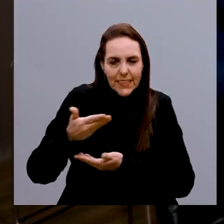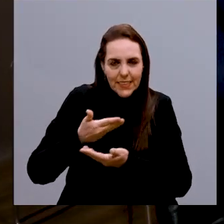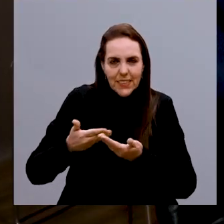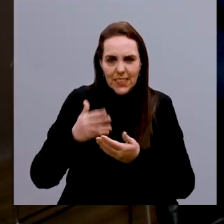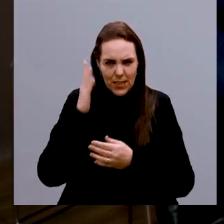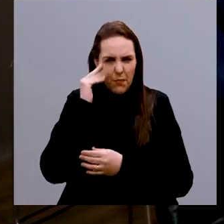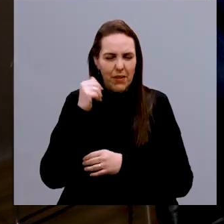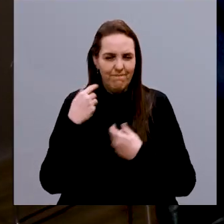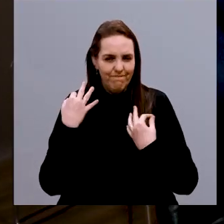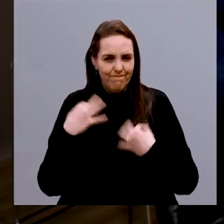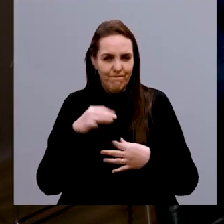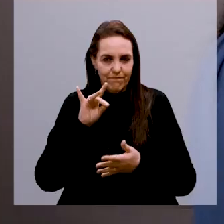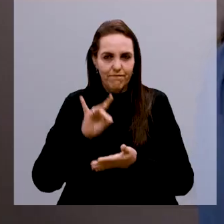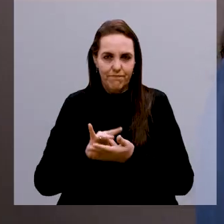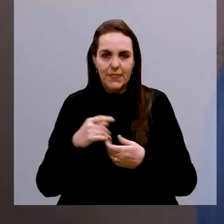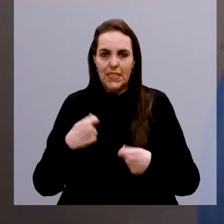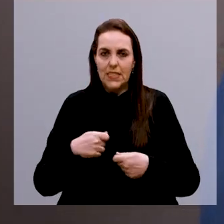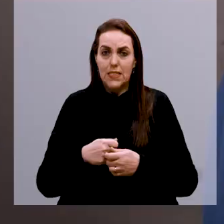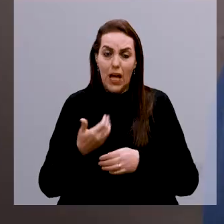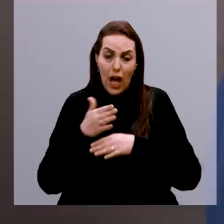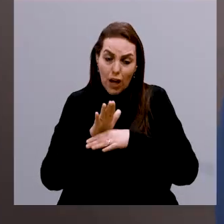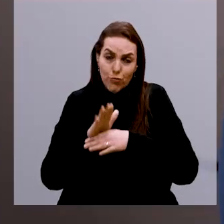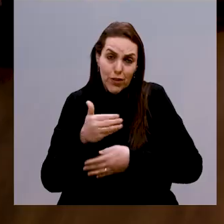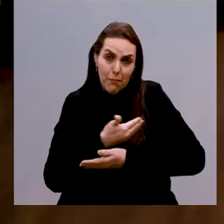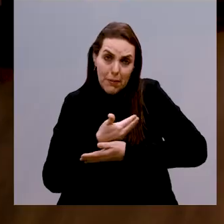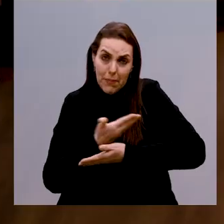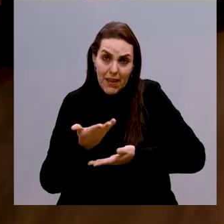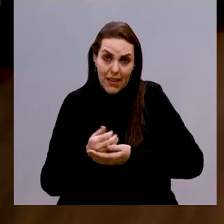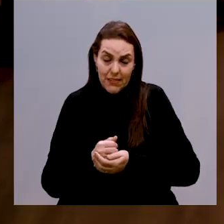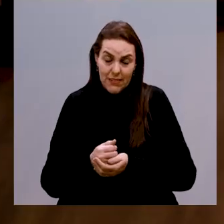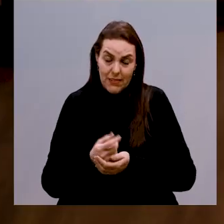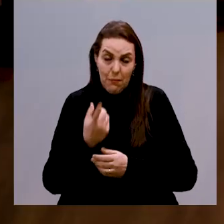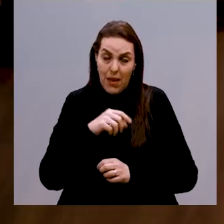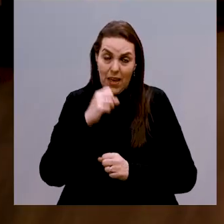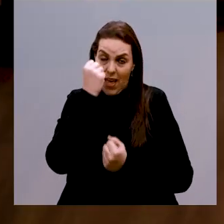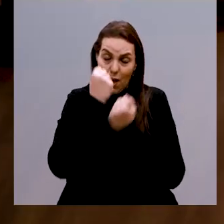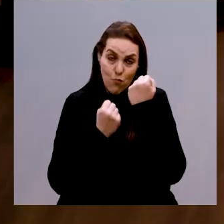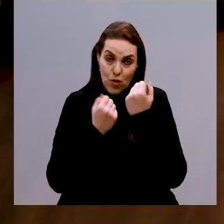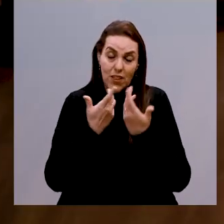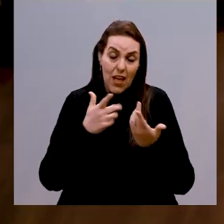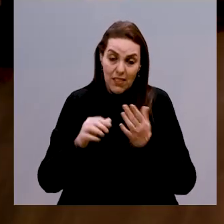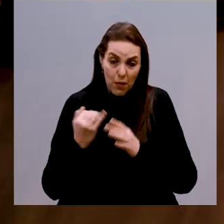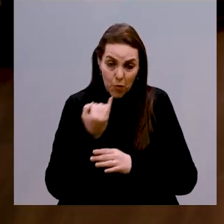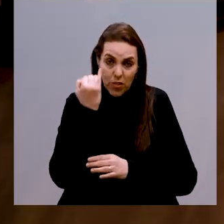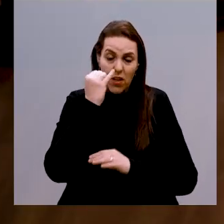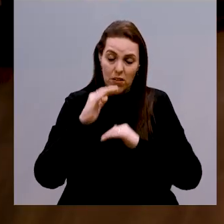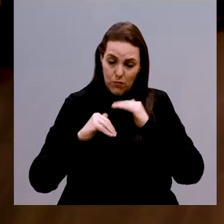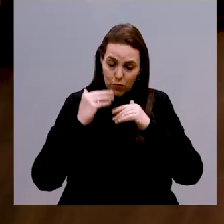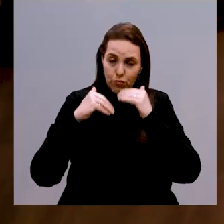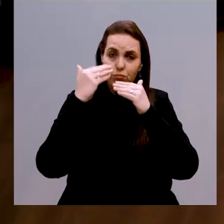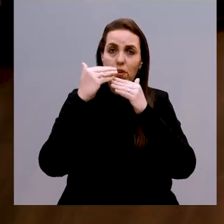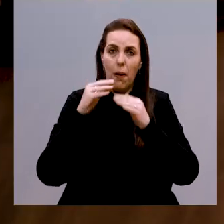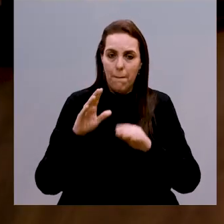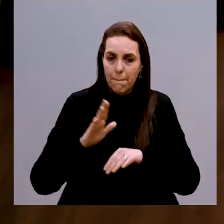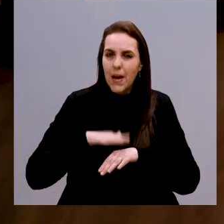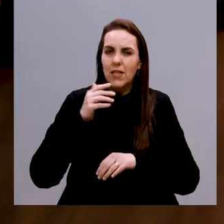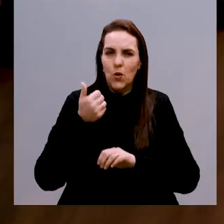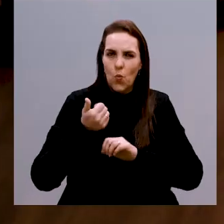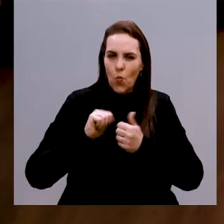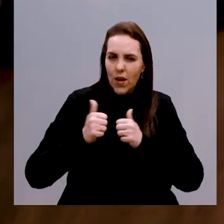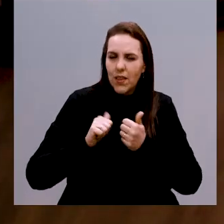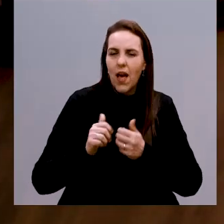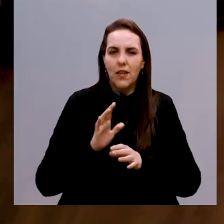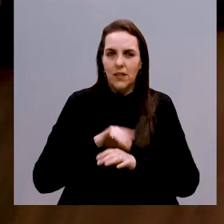saberem a efetividade e a necessidade disso, né? Sim, de ajudar pequenos, né? A imunidade, sabe que é importante para a imunidade deles, para o crescimento, é um leite de